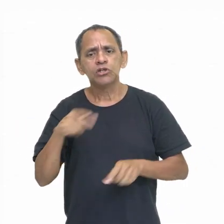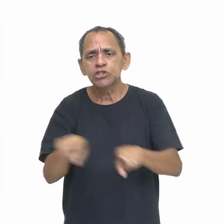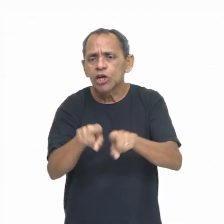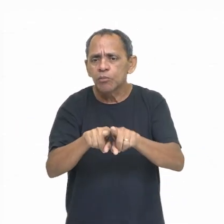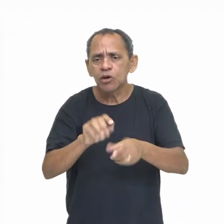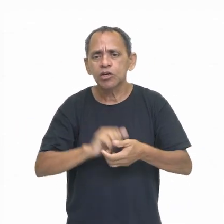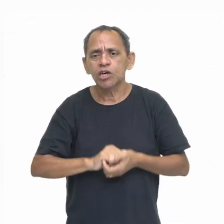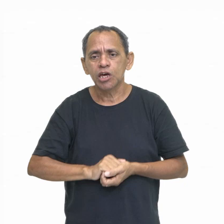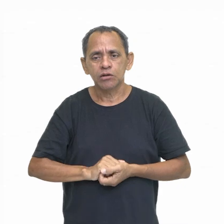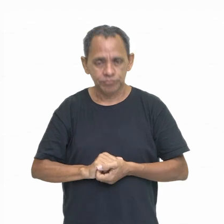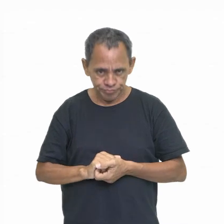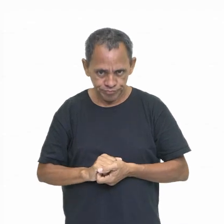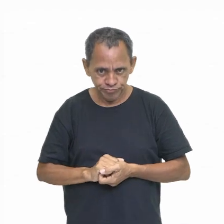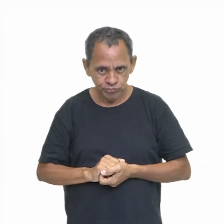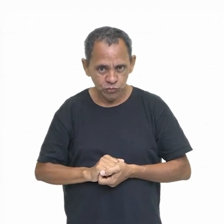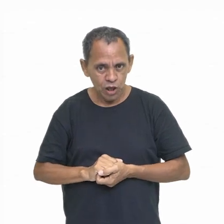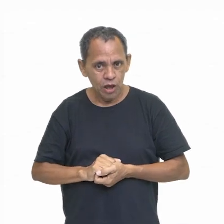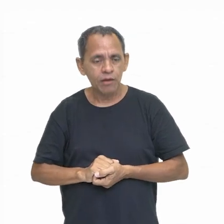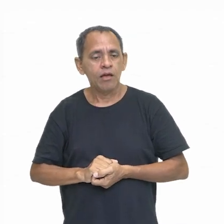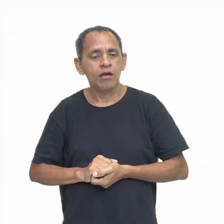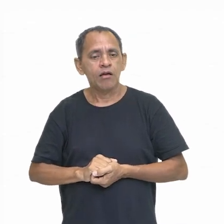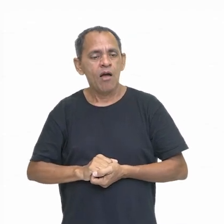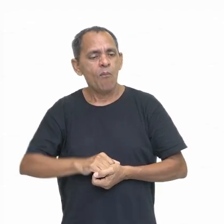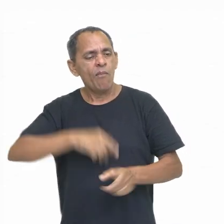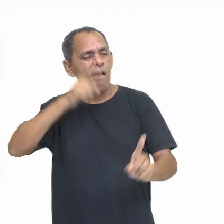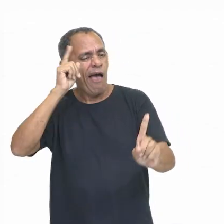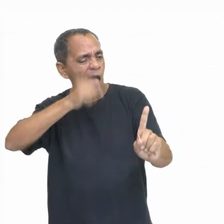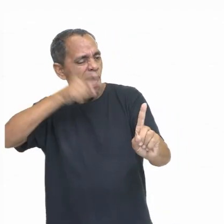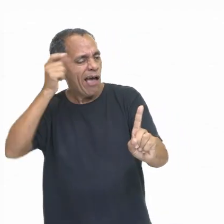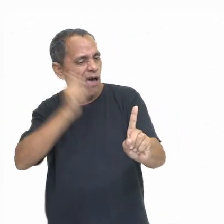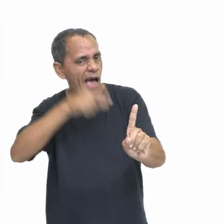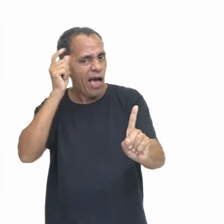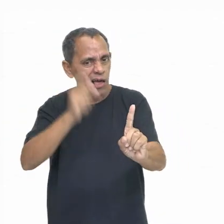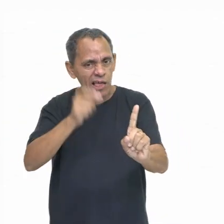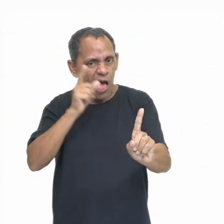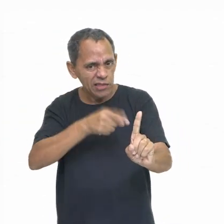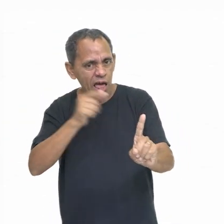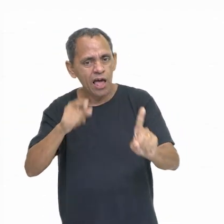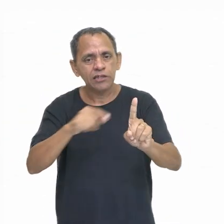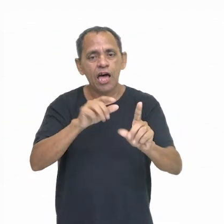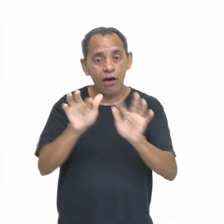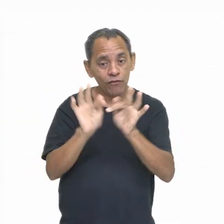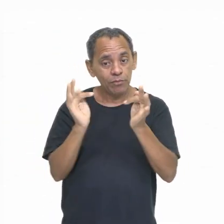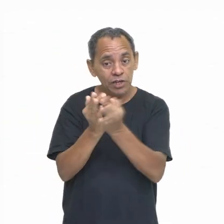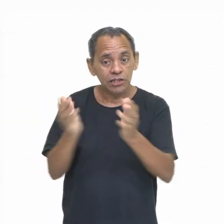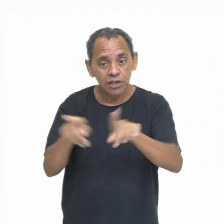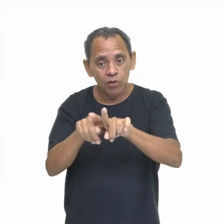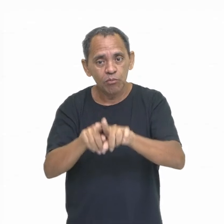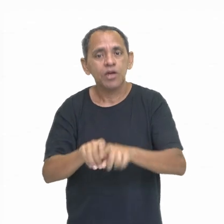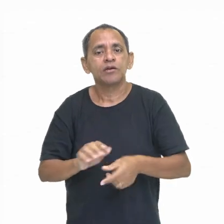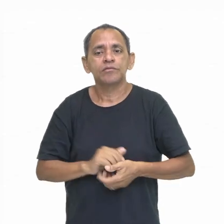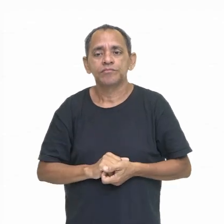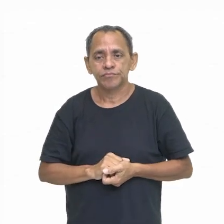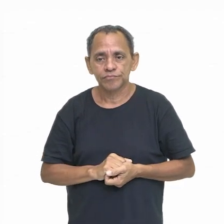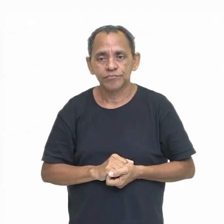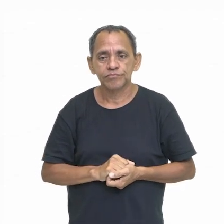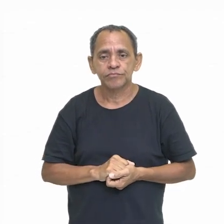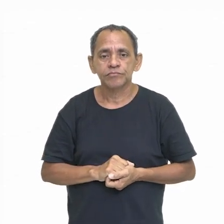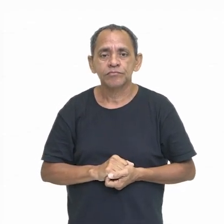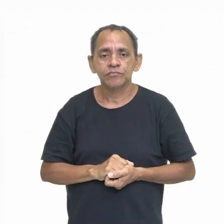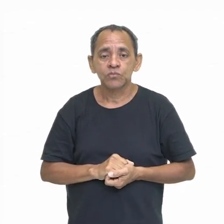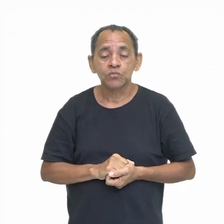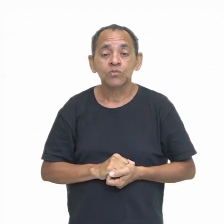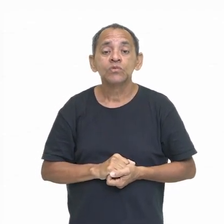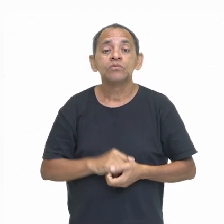ok? Por aí que andava o coronelismo. Mas, exemplo também nós temos do populismo no Brasil,